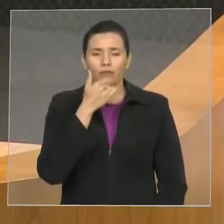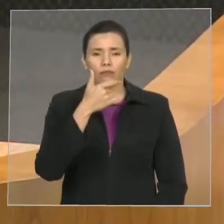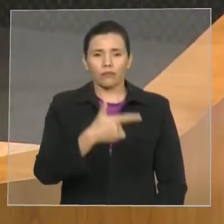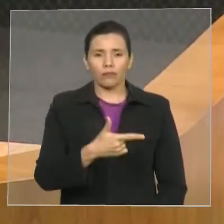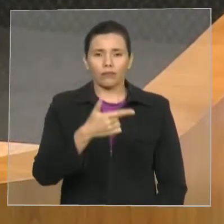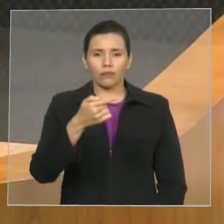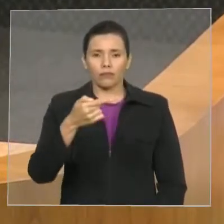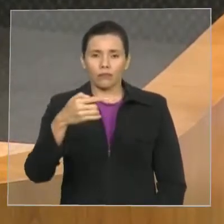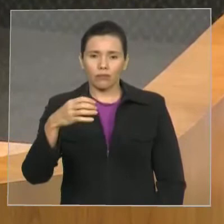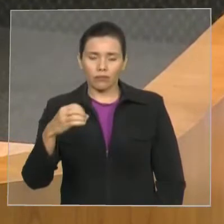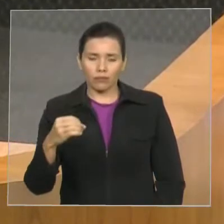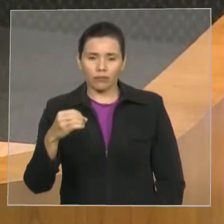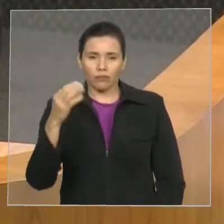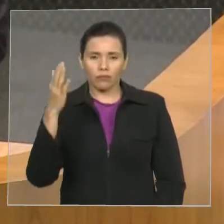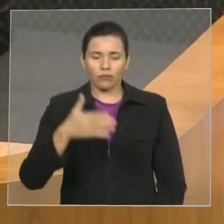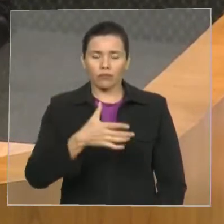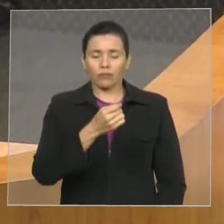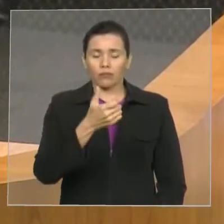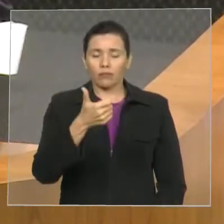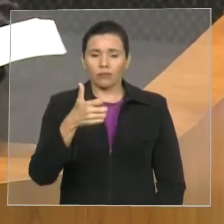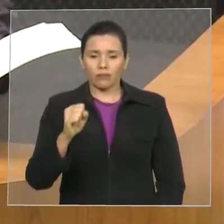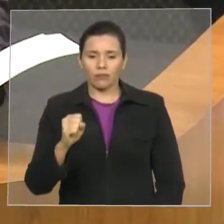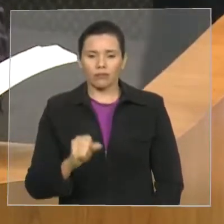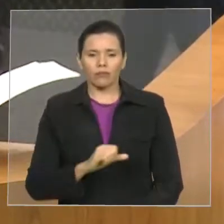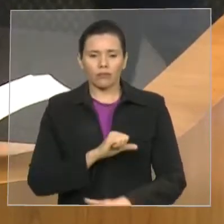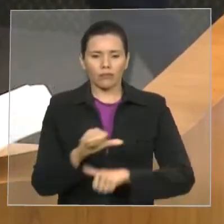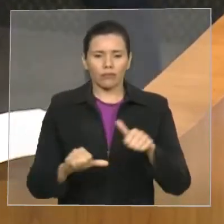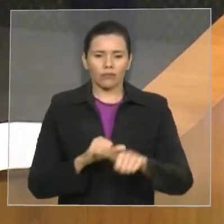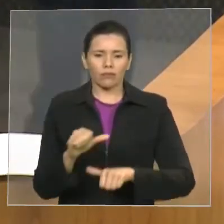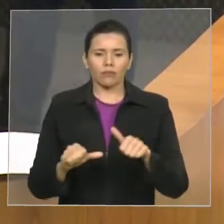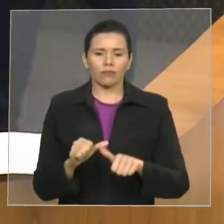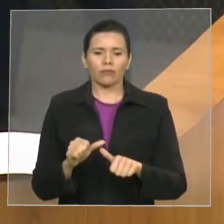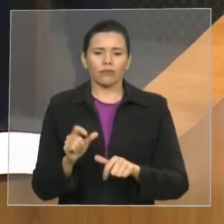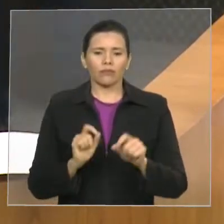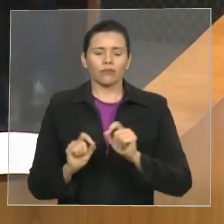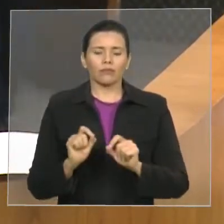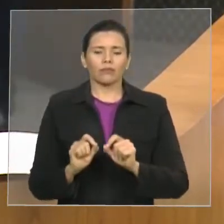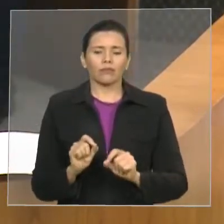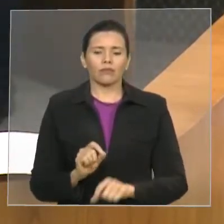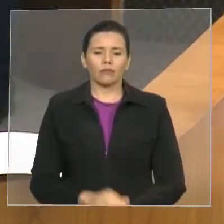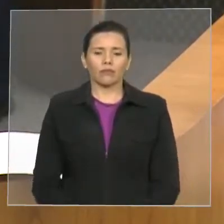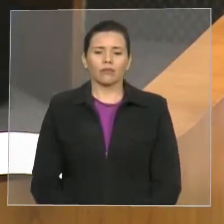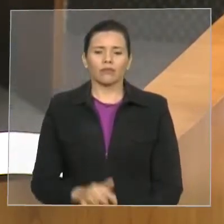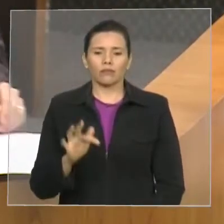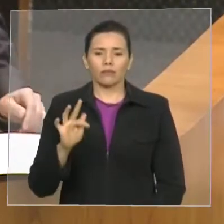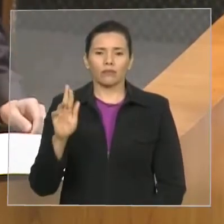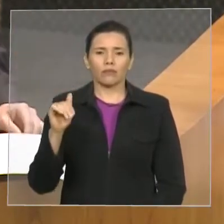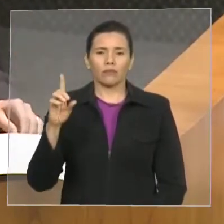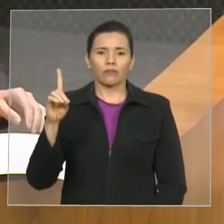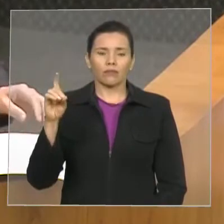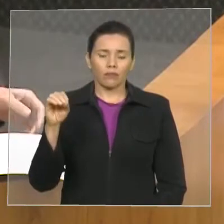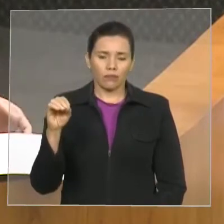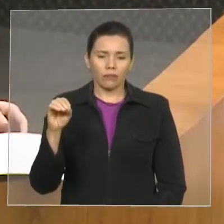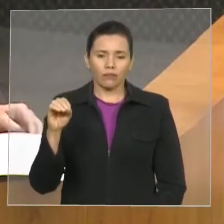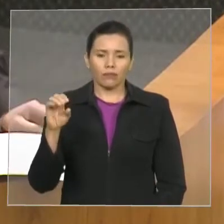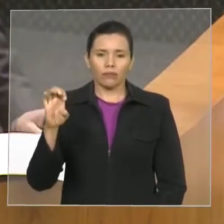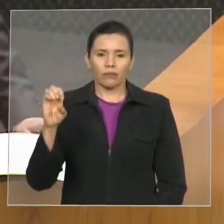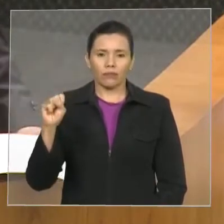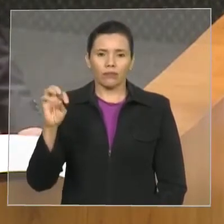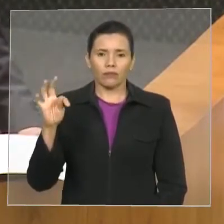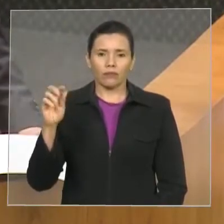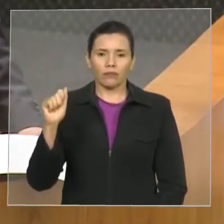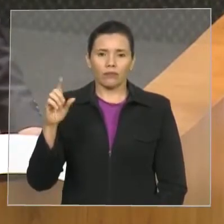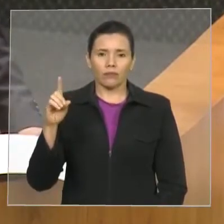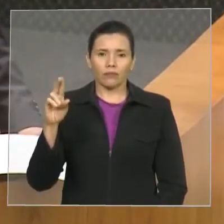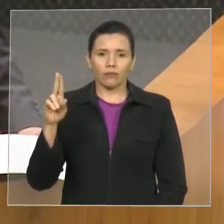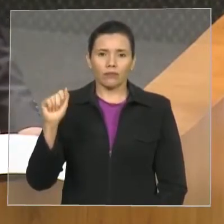270/2018, que altera o Fundo Estadual de Habitação e Desenvolvimento Urbano. E vocês sabem o que é que o governador